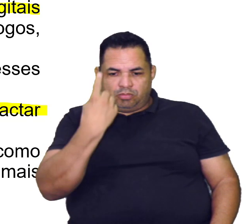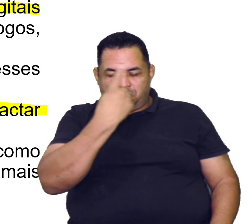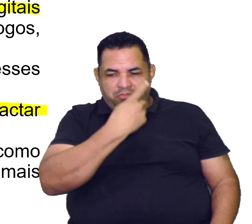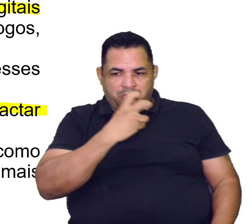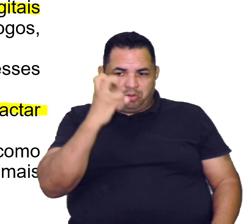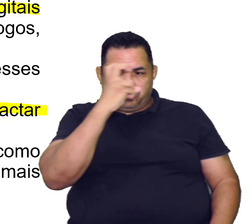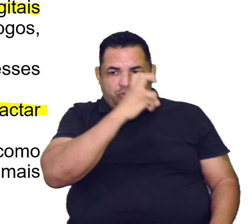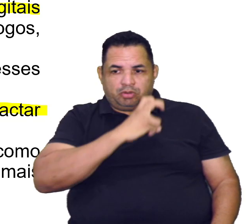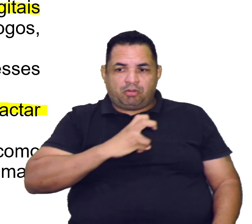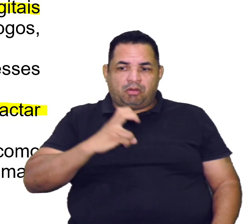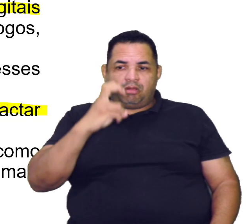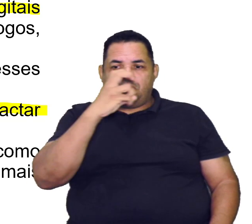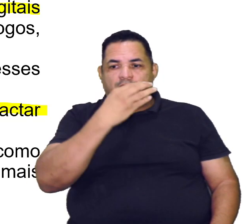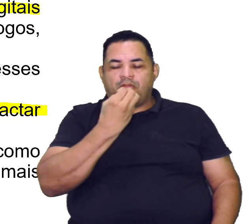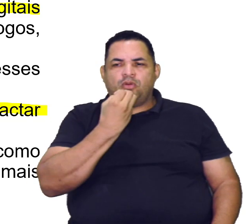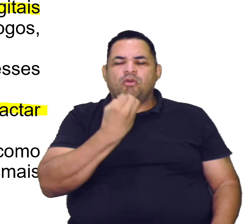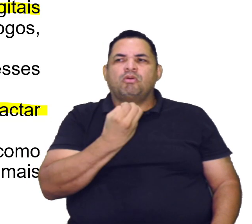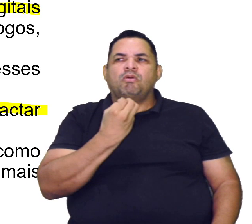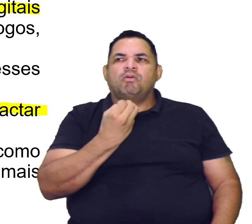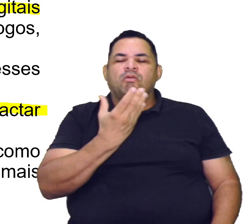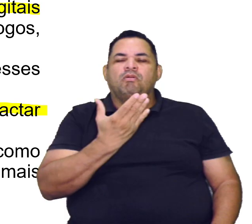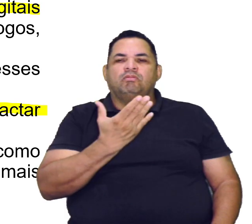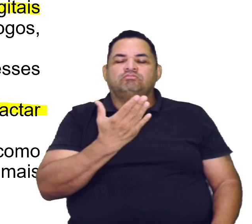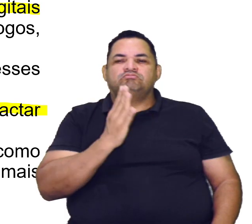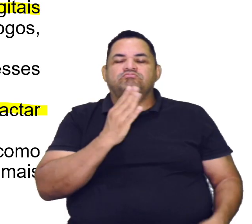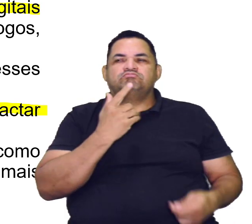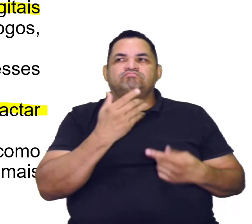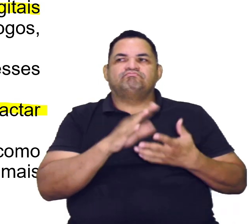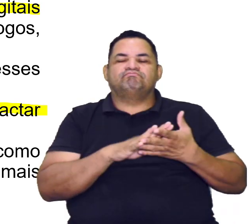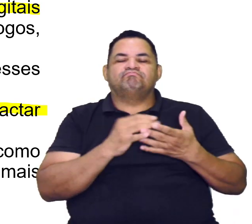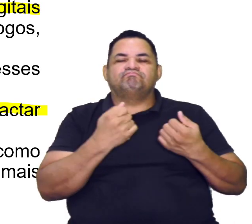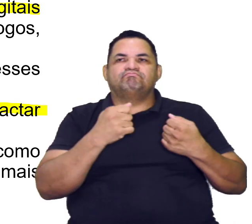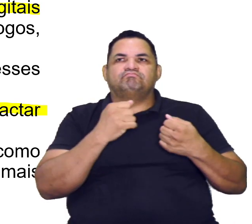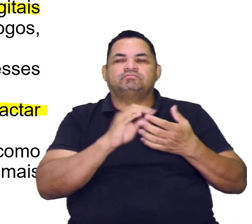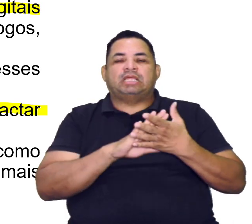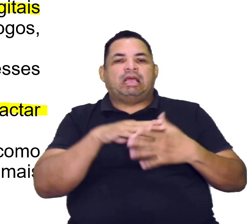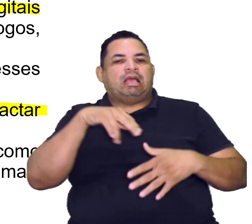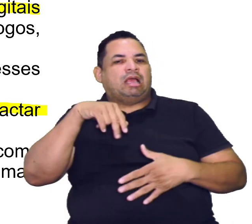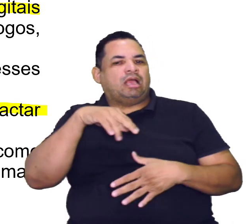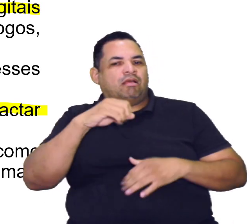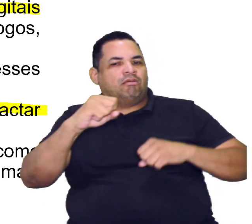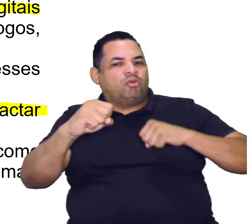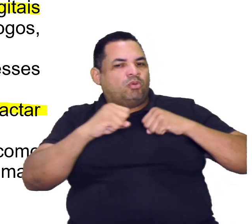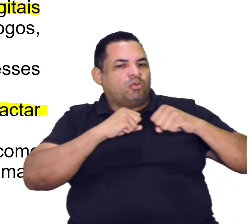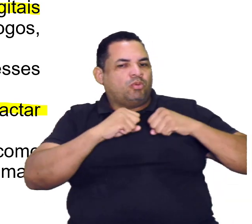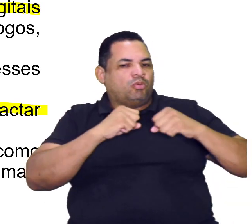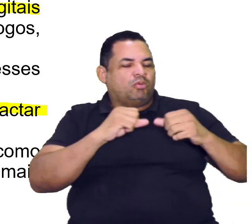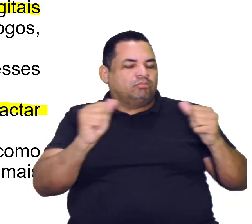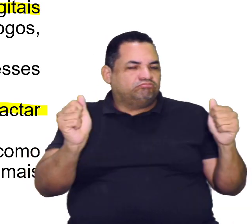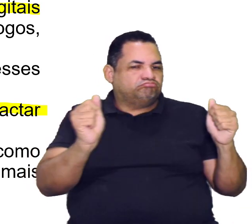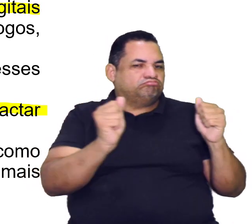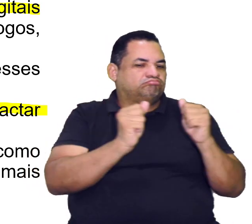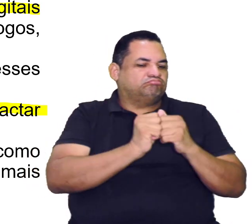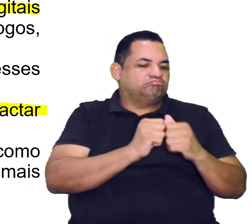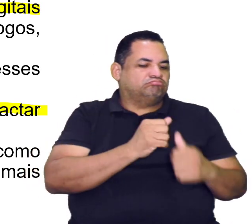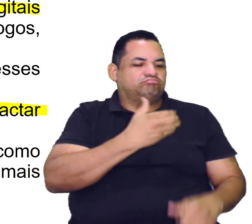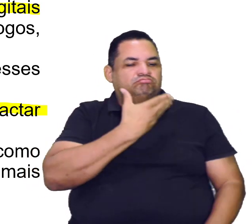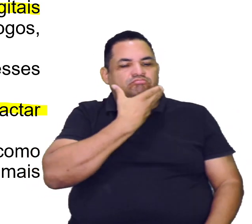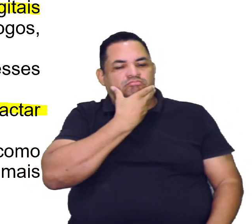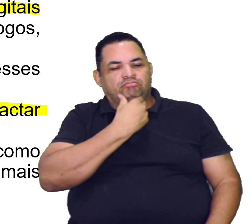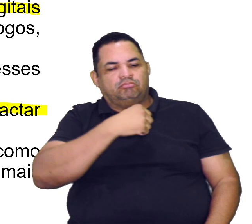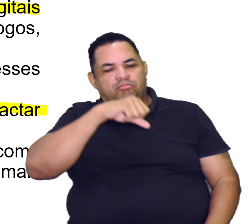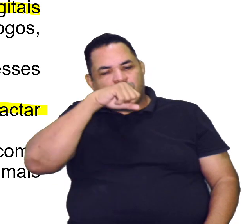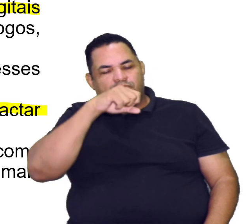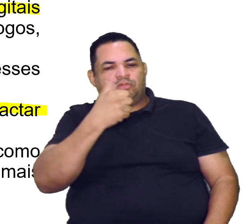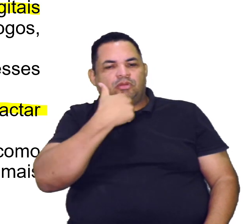que eu poderia fazer em 5 horas? Olha, eu poderia ter feito uma caminhada, uma corrida com a minha mãe, com meu pai, com meu